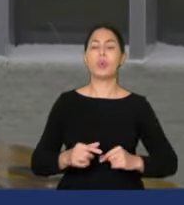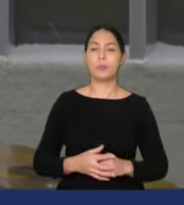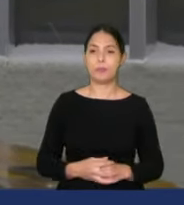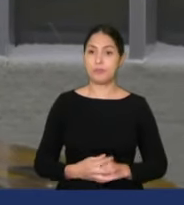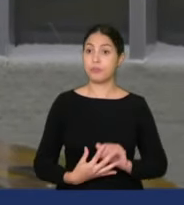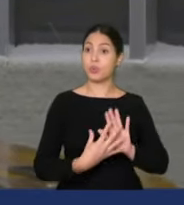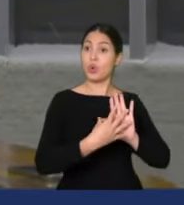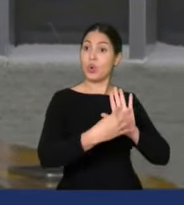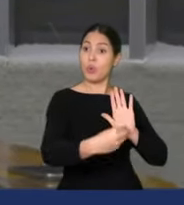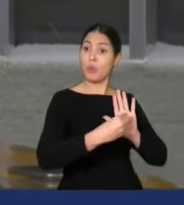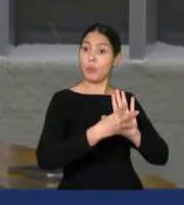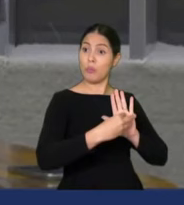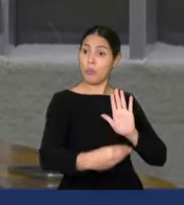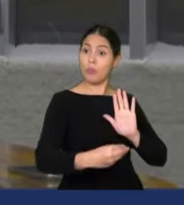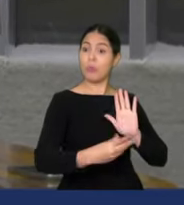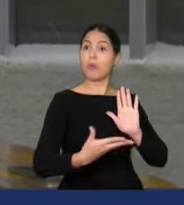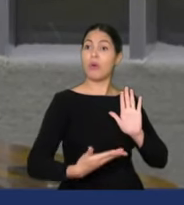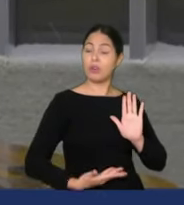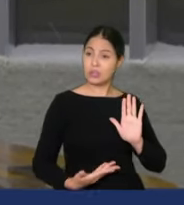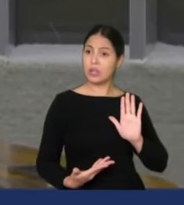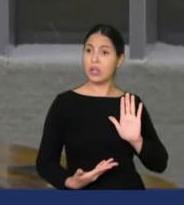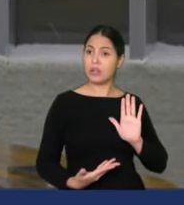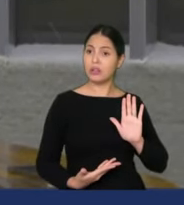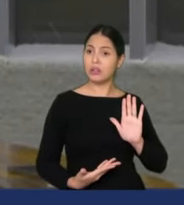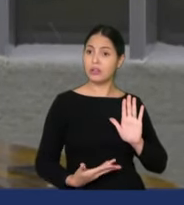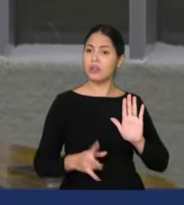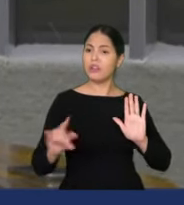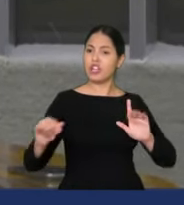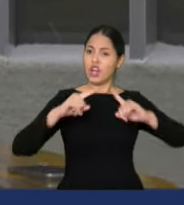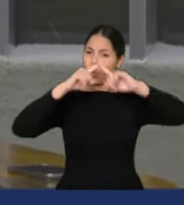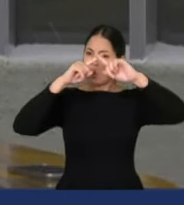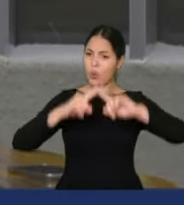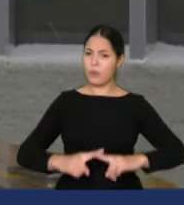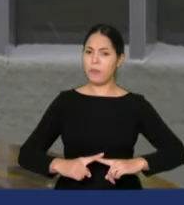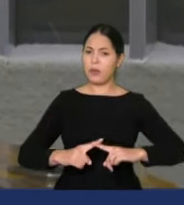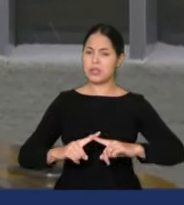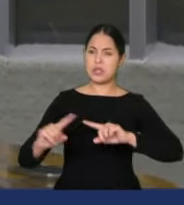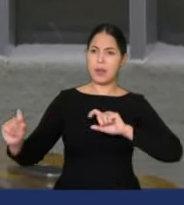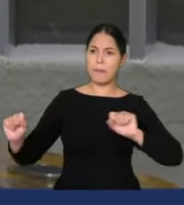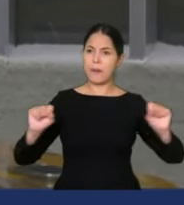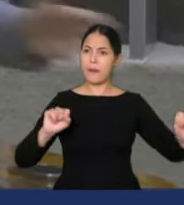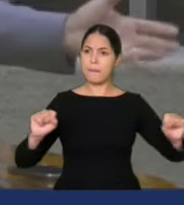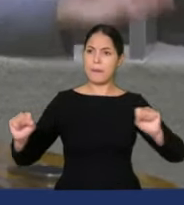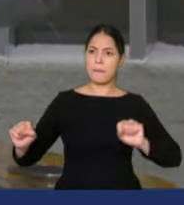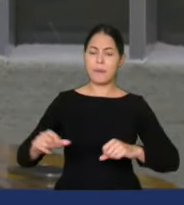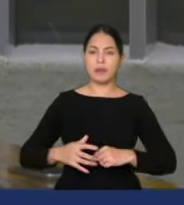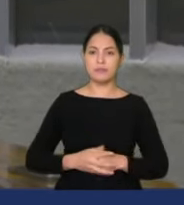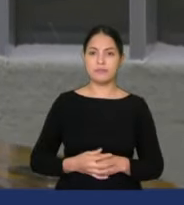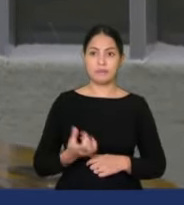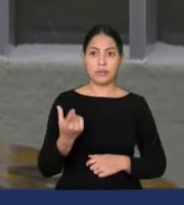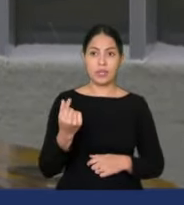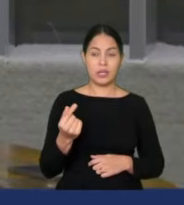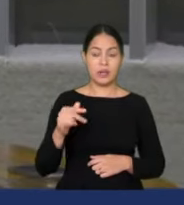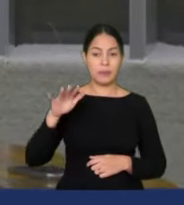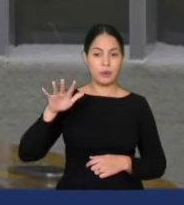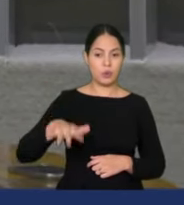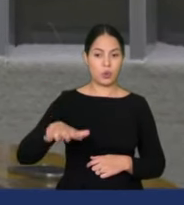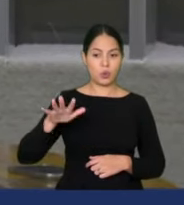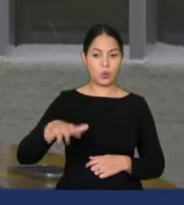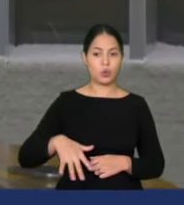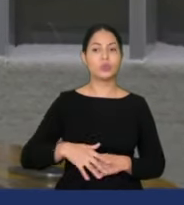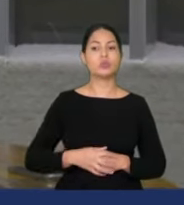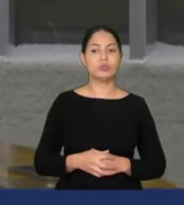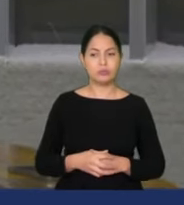iria estabelecer uma concorrência, ia baratear os custos e atrair grandes